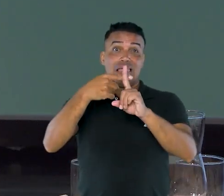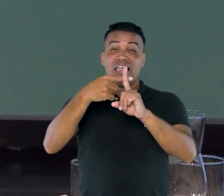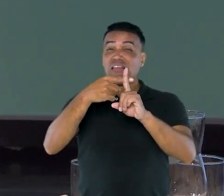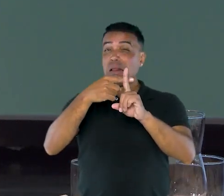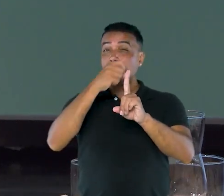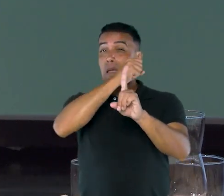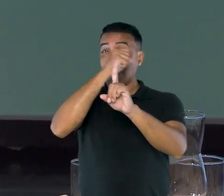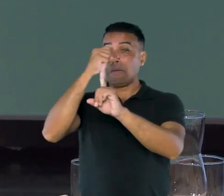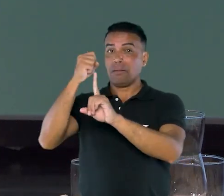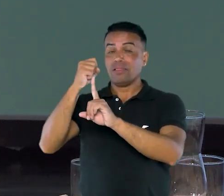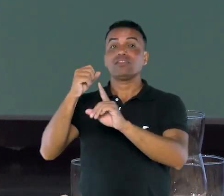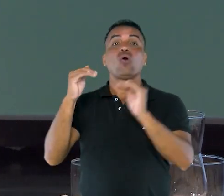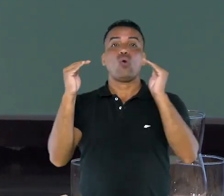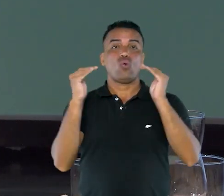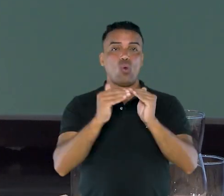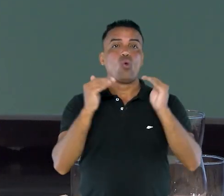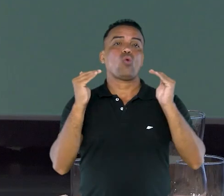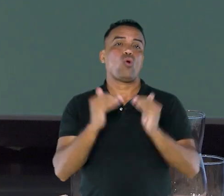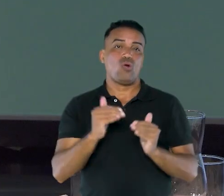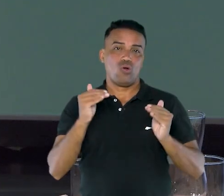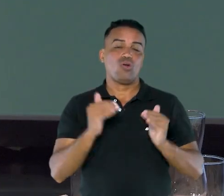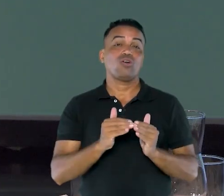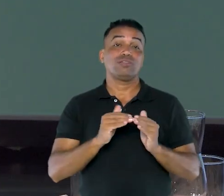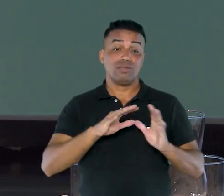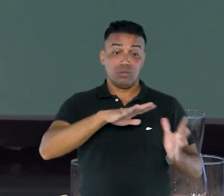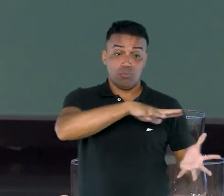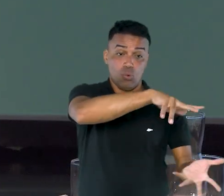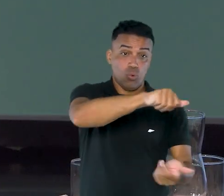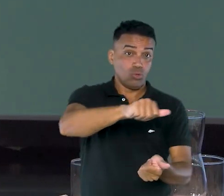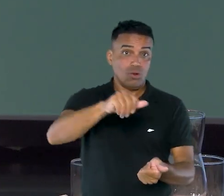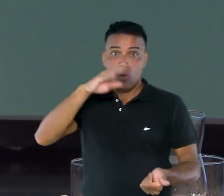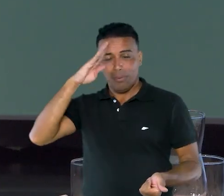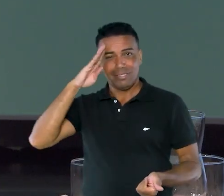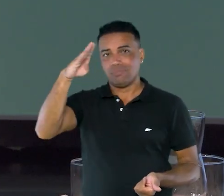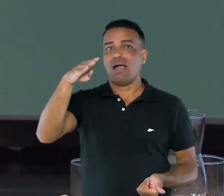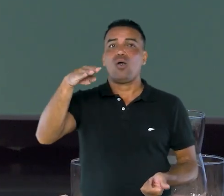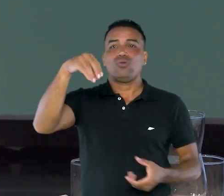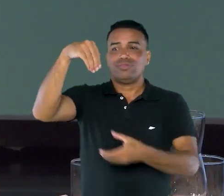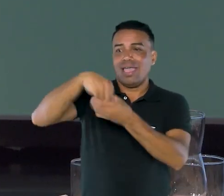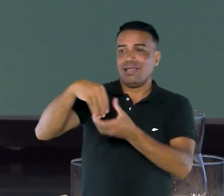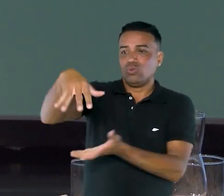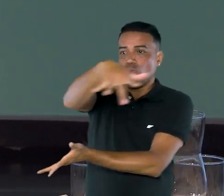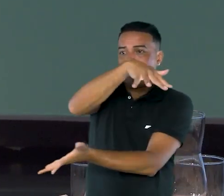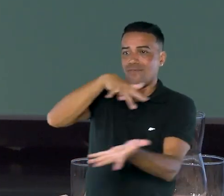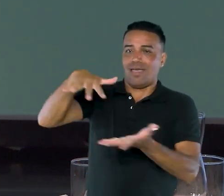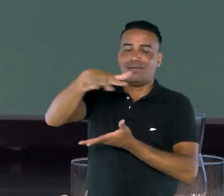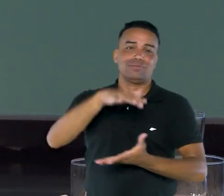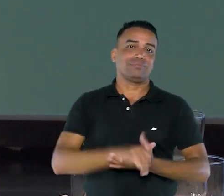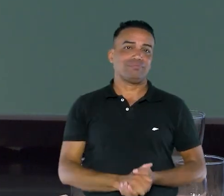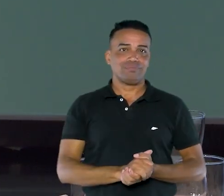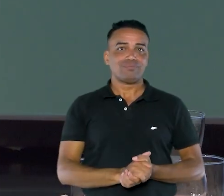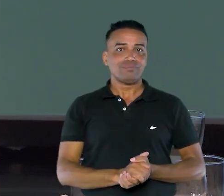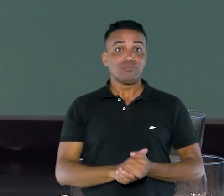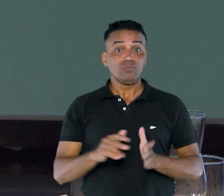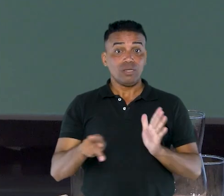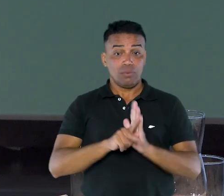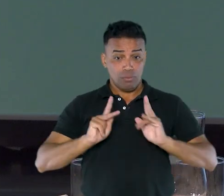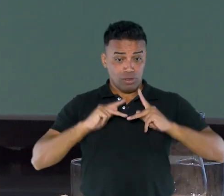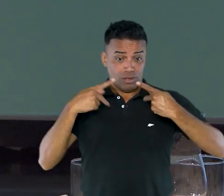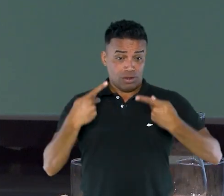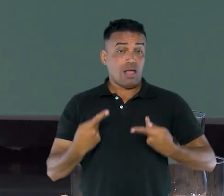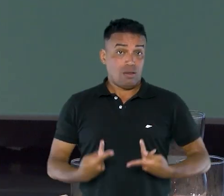né, todo mundo aqui concorda que a Terra não é o centro do universo. Você entende que é muito difícil? O narcisismo humano